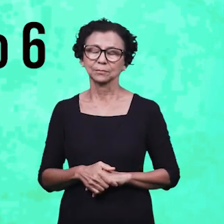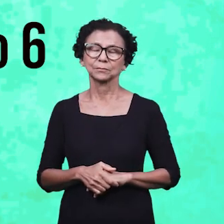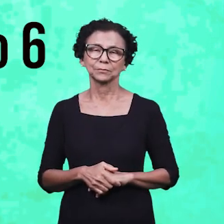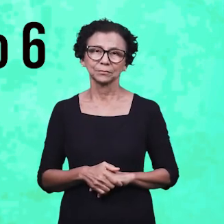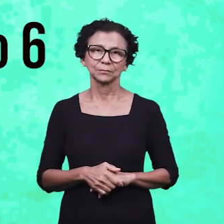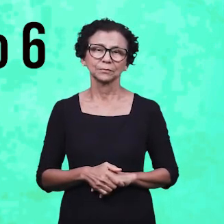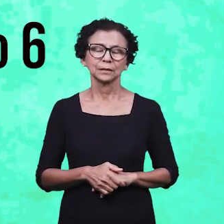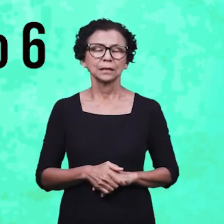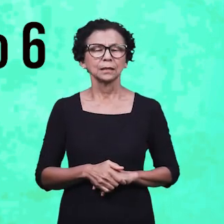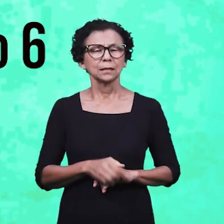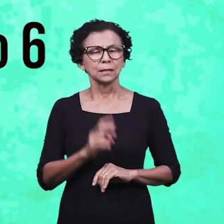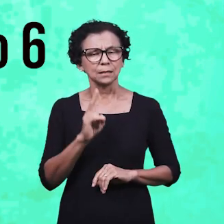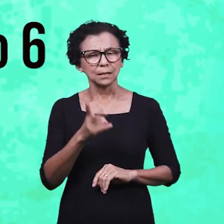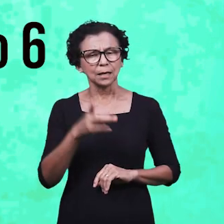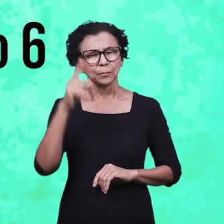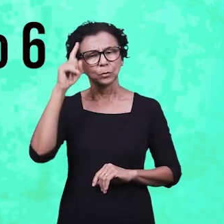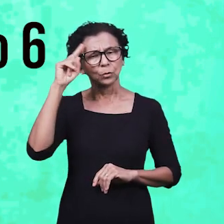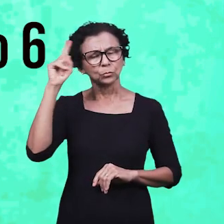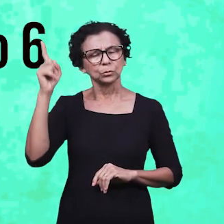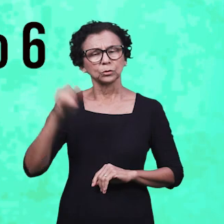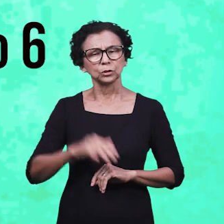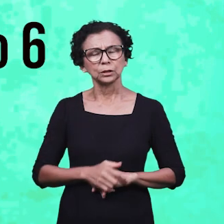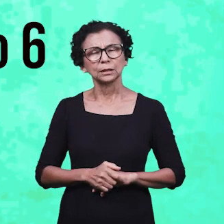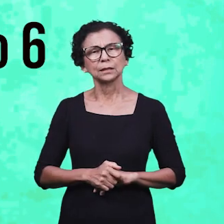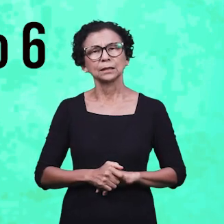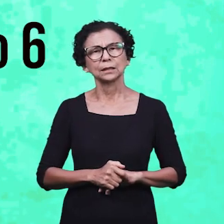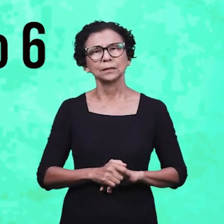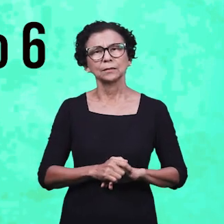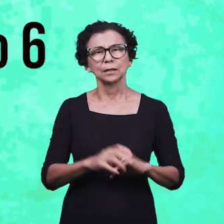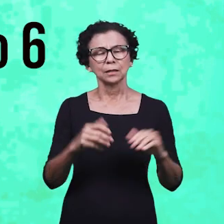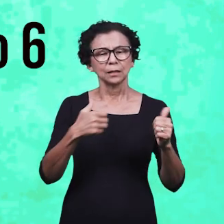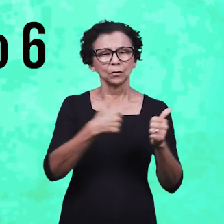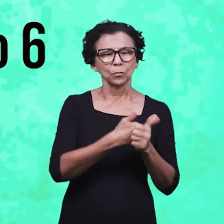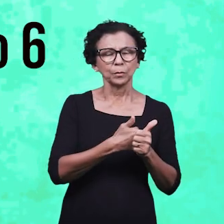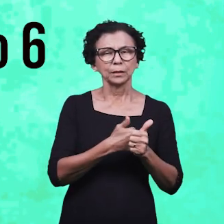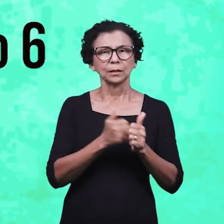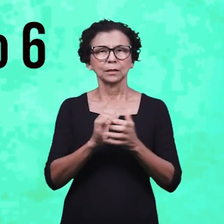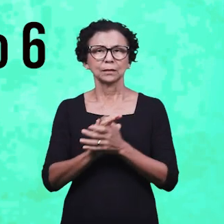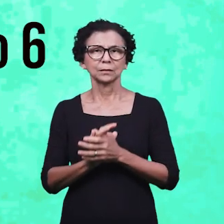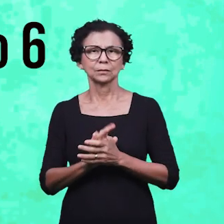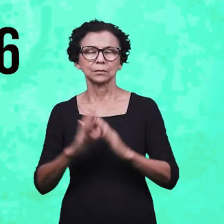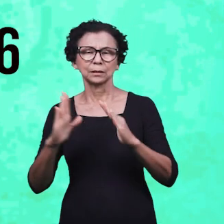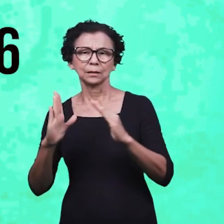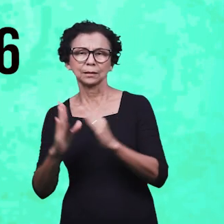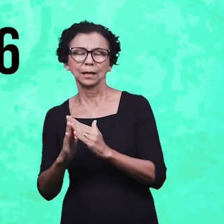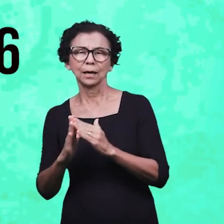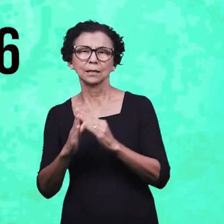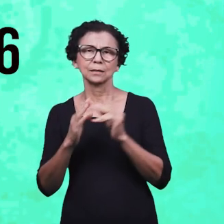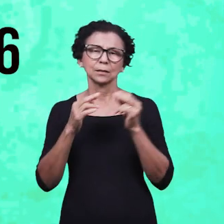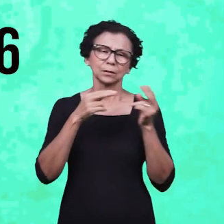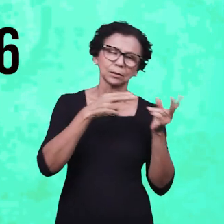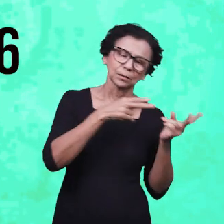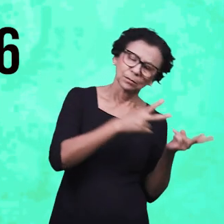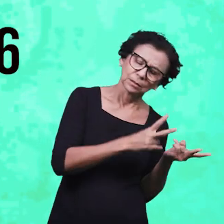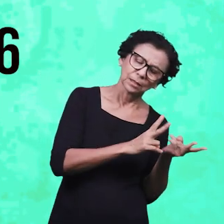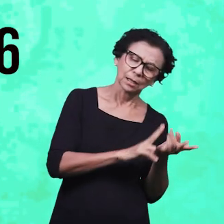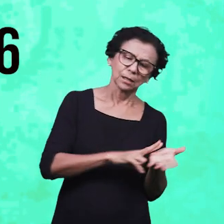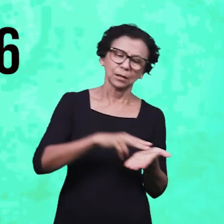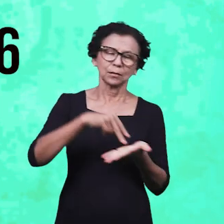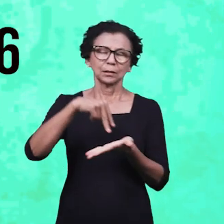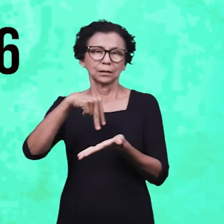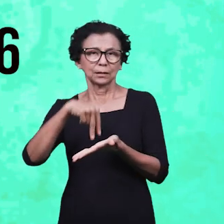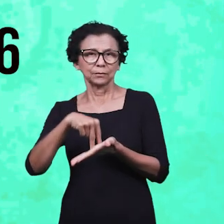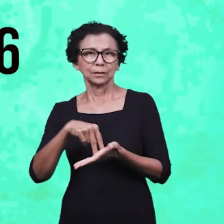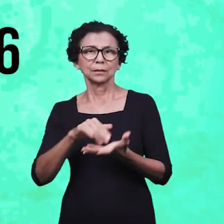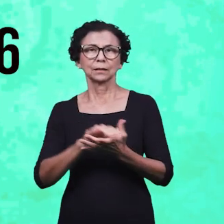falarás, sentado em tua casa, andando pelo caminho, ao deitar-te, ao levantar-te. Também as atarás por sinal